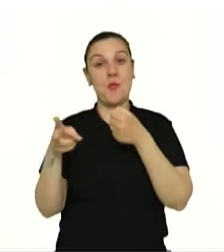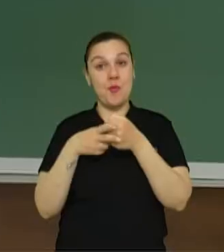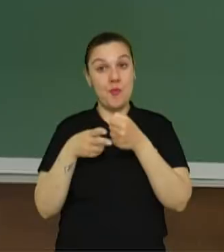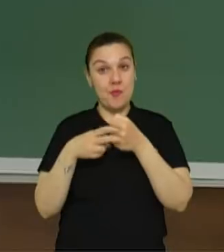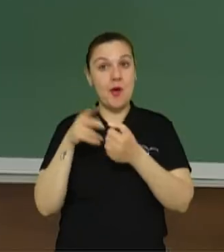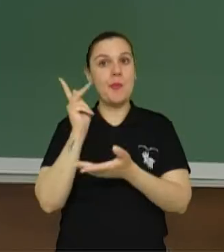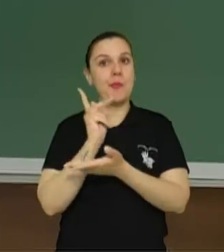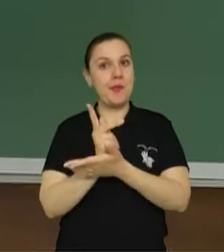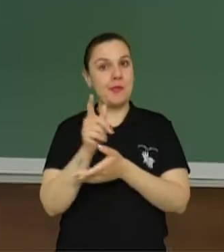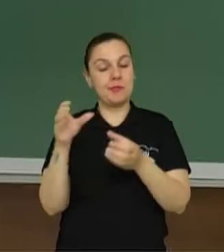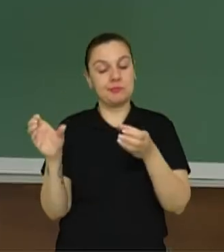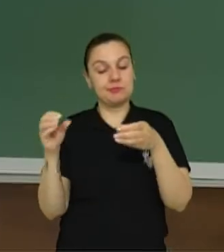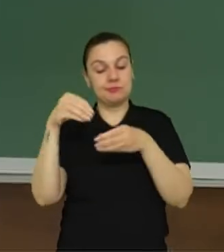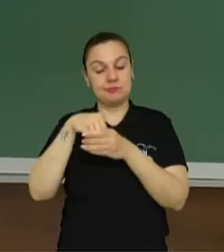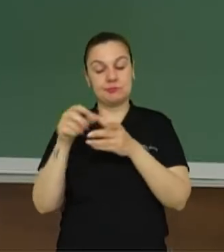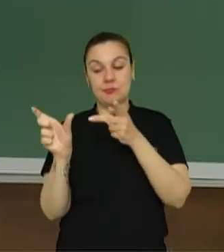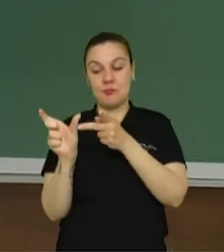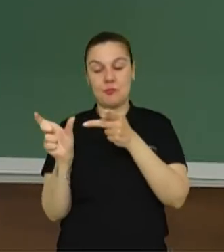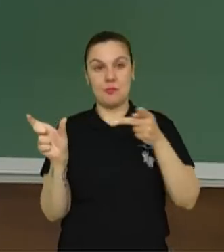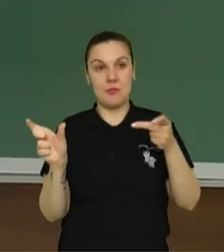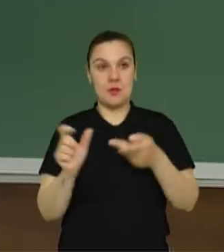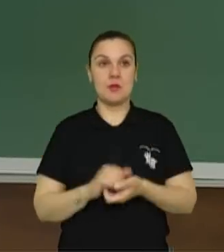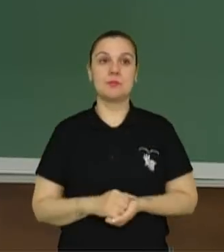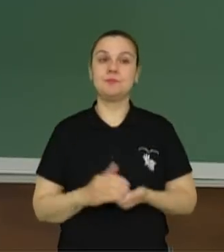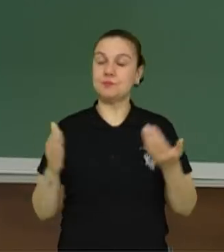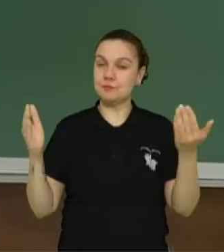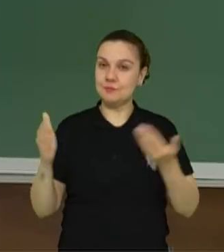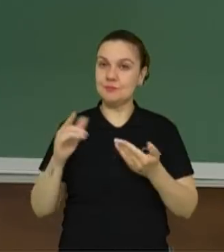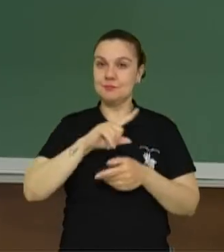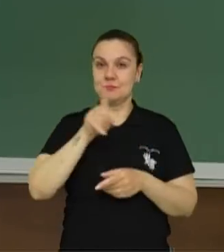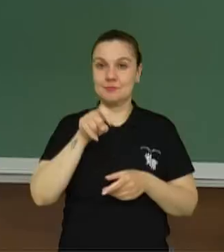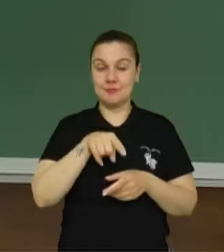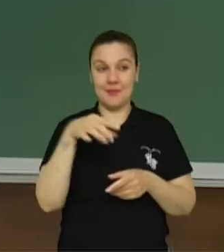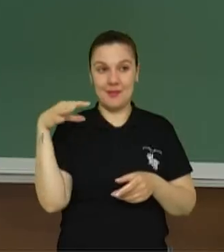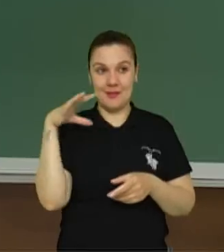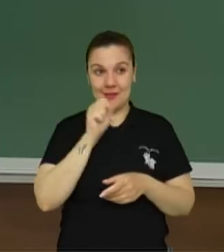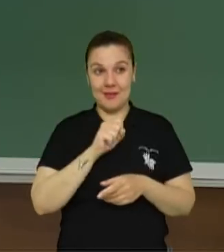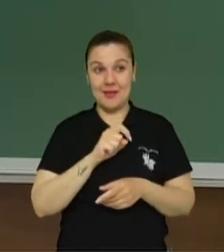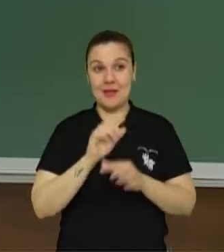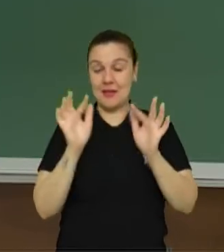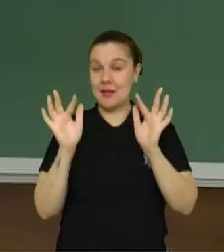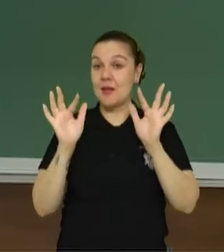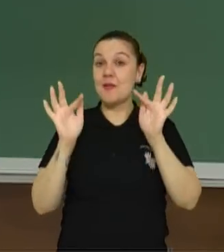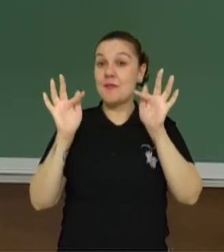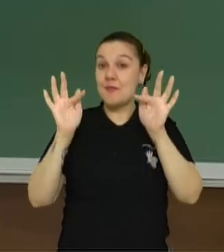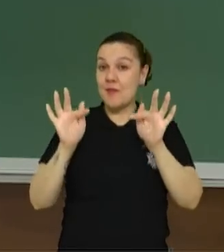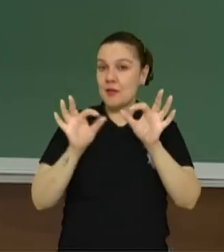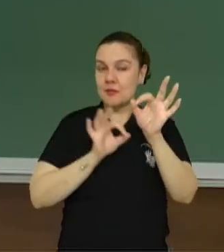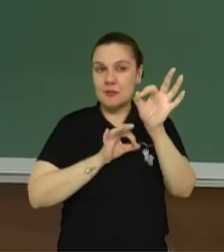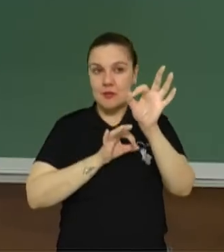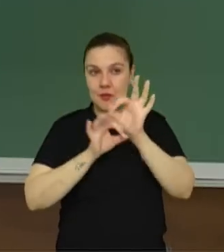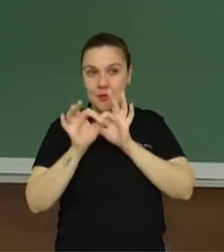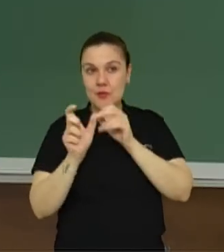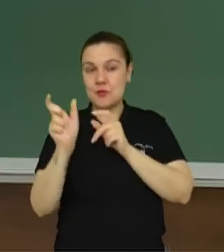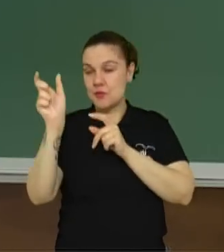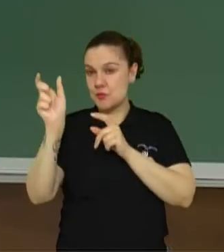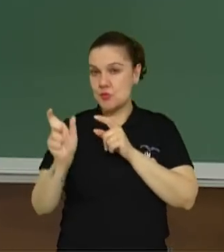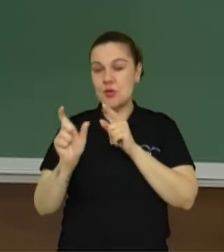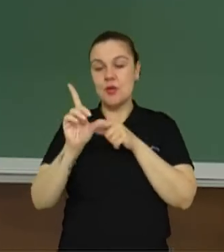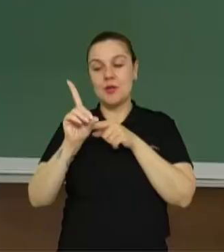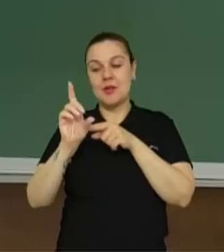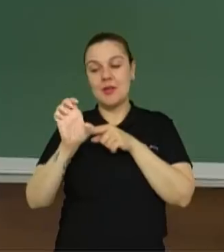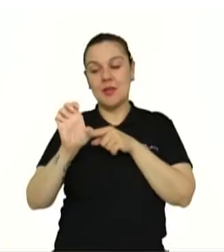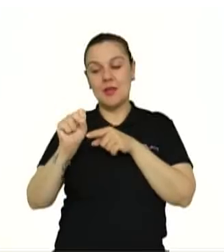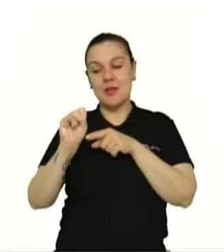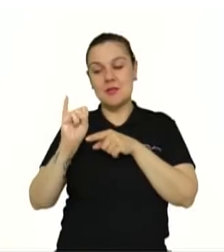parte do predicado. Valeu? E agora um quiz aqui para a gente trabalhar. Sujeito